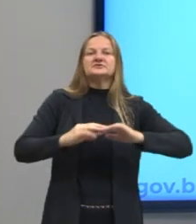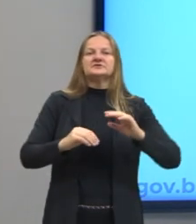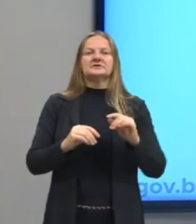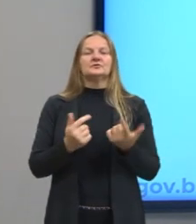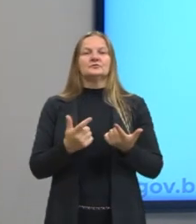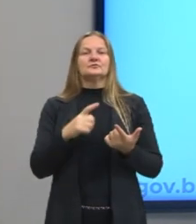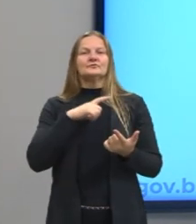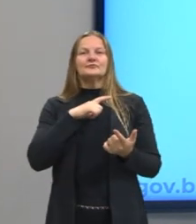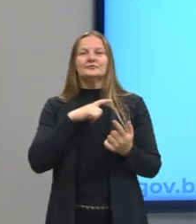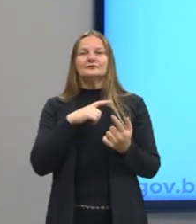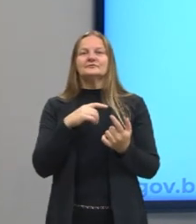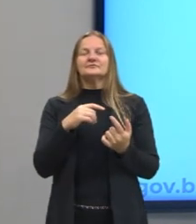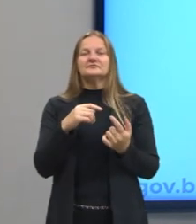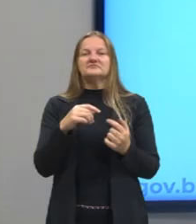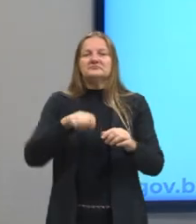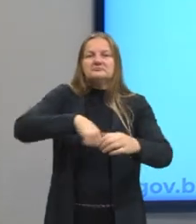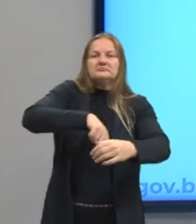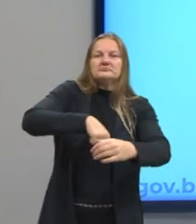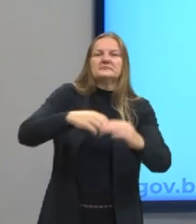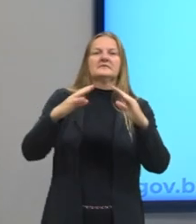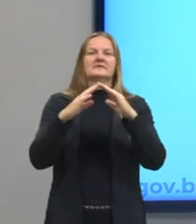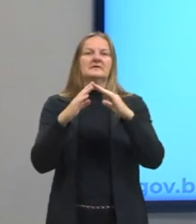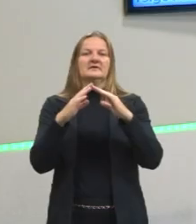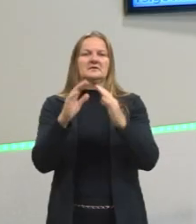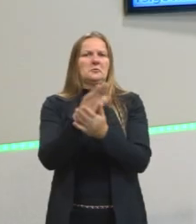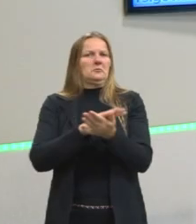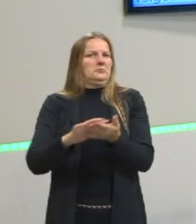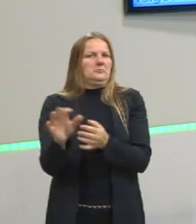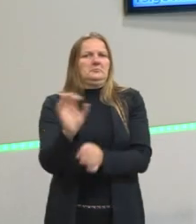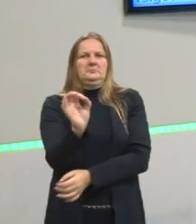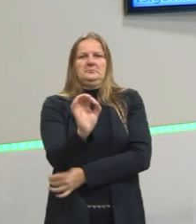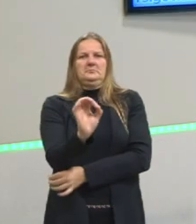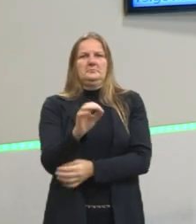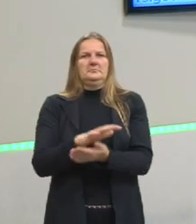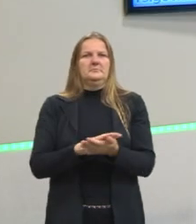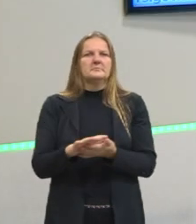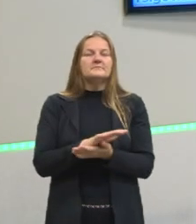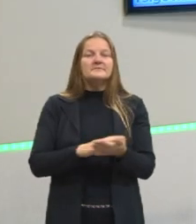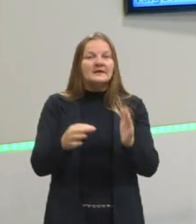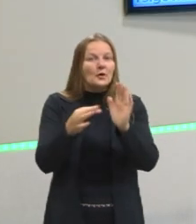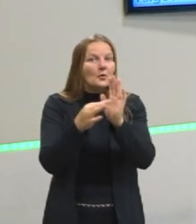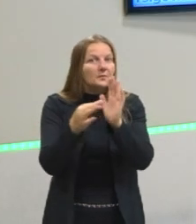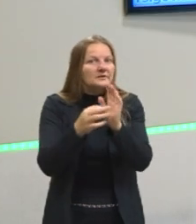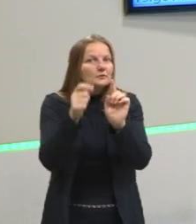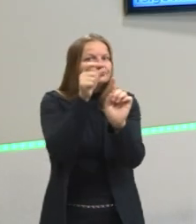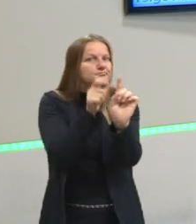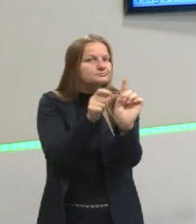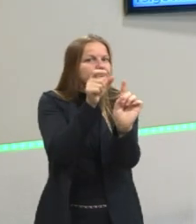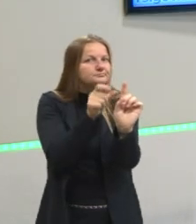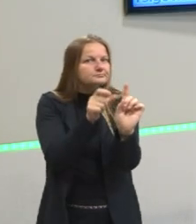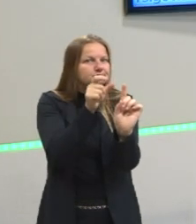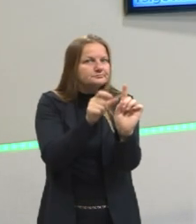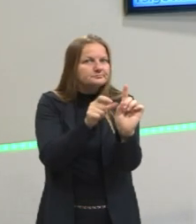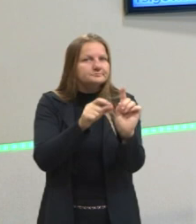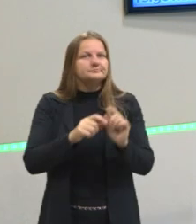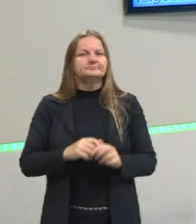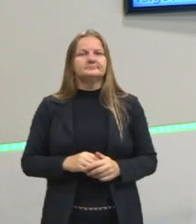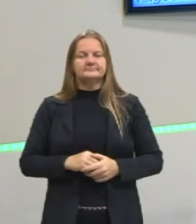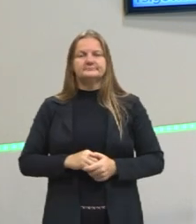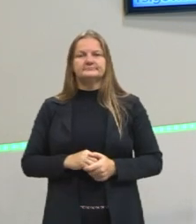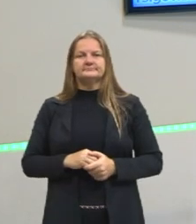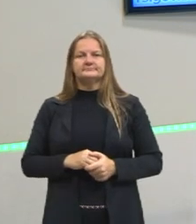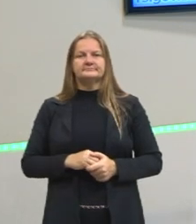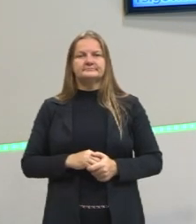tarefas domésticas não fala sobre isso na visão na visão de suas Anitta